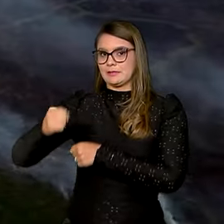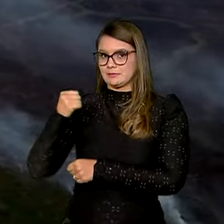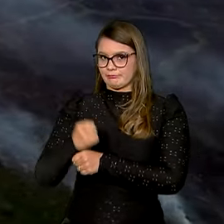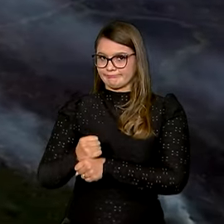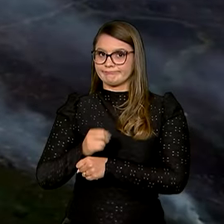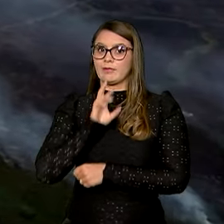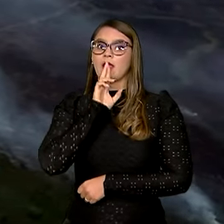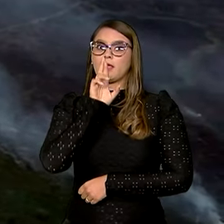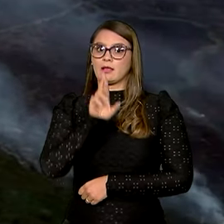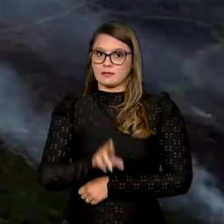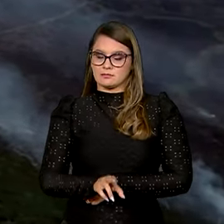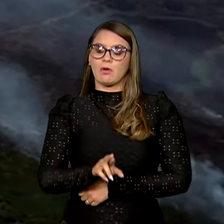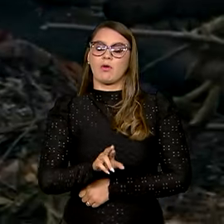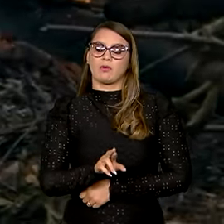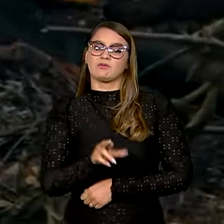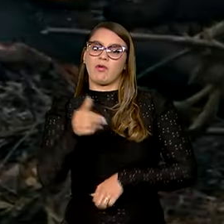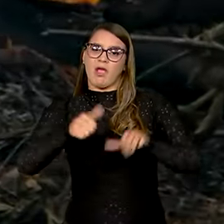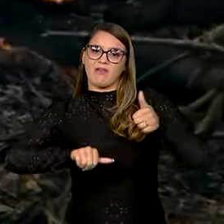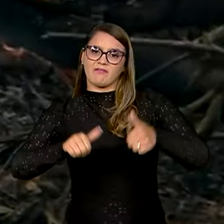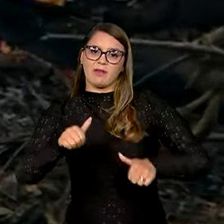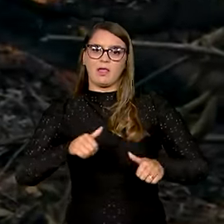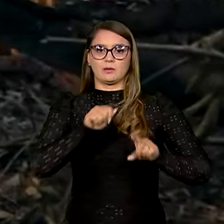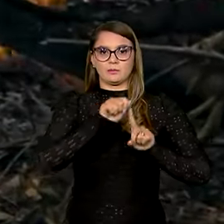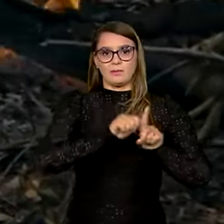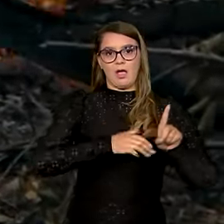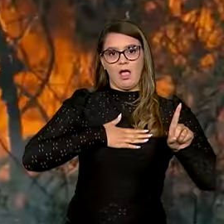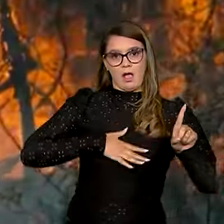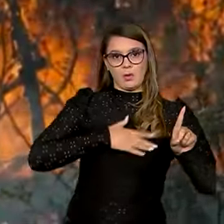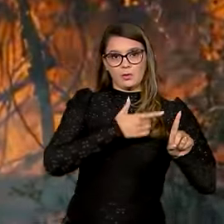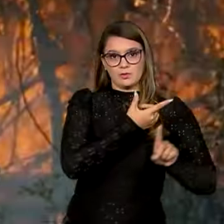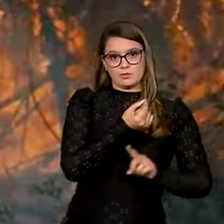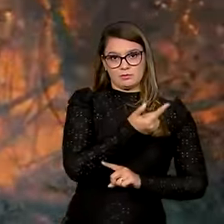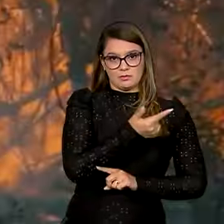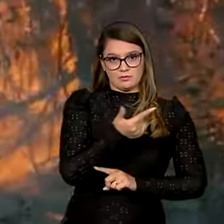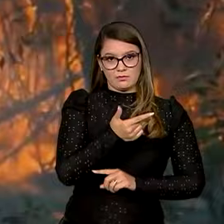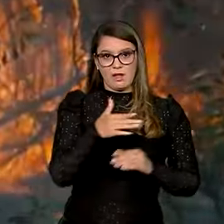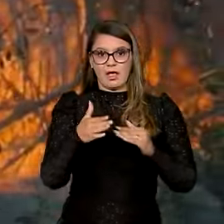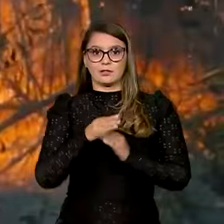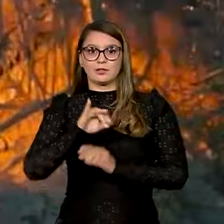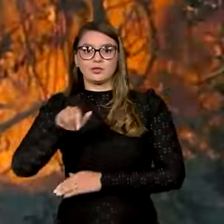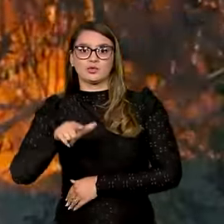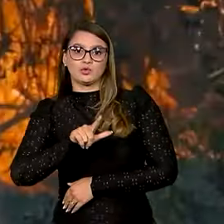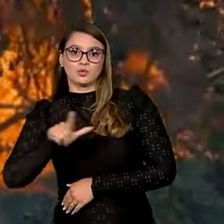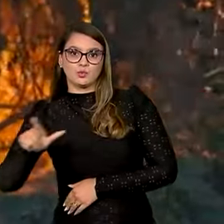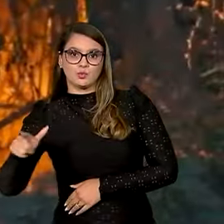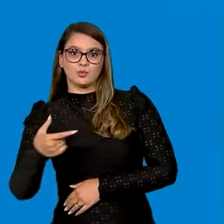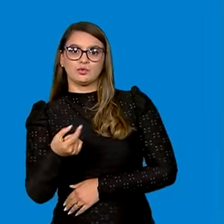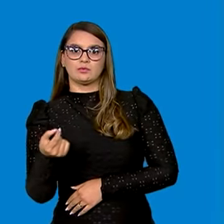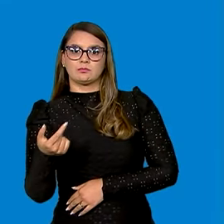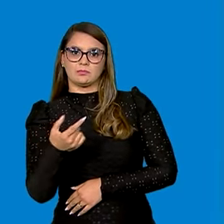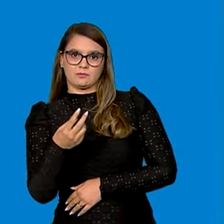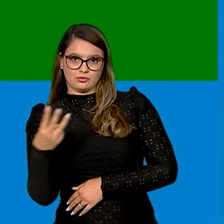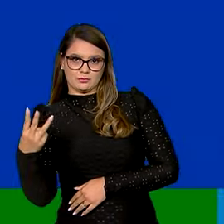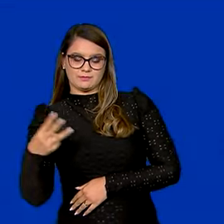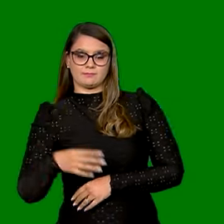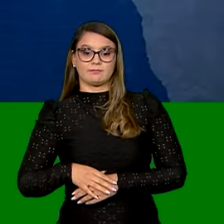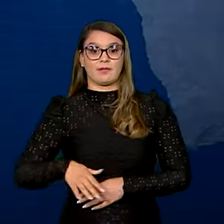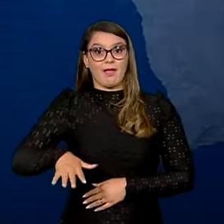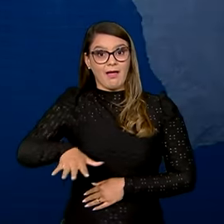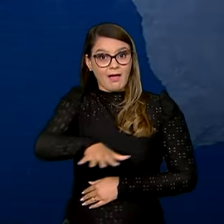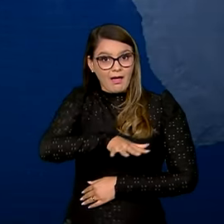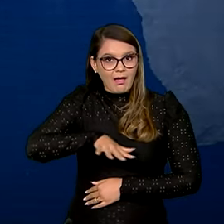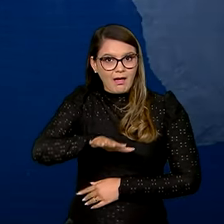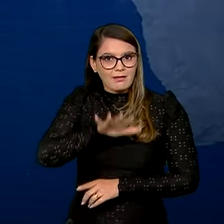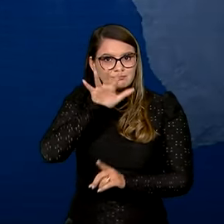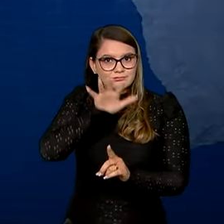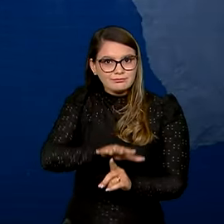O resultado foi medido entre agosto de 2022 e julho de 2023. A área afetada